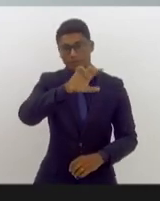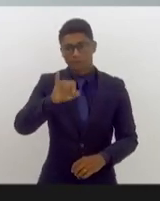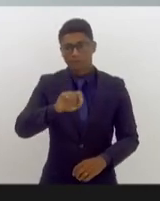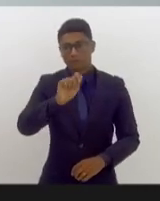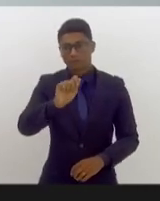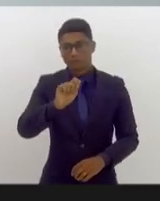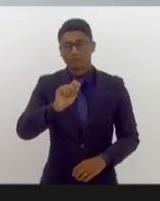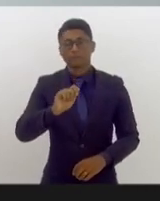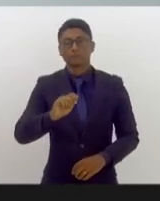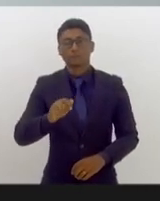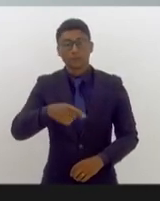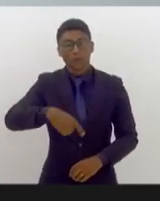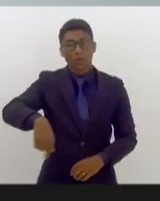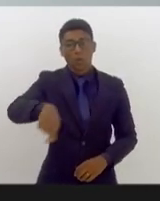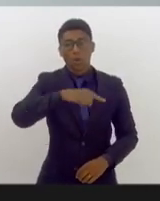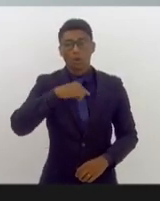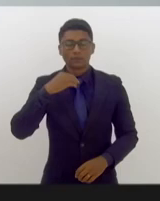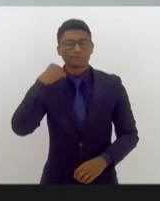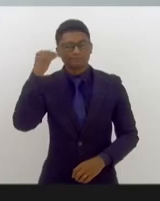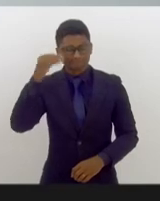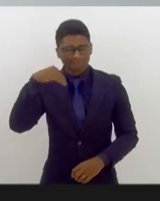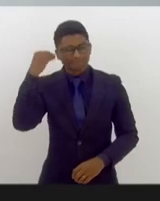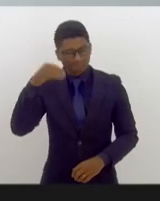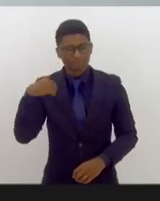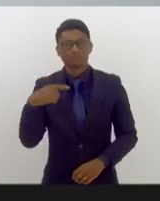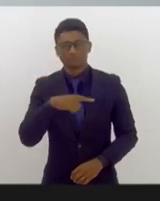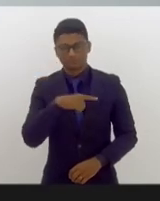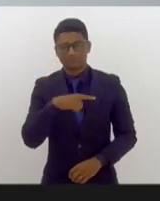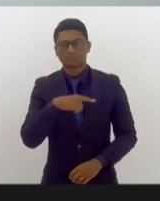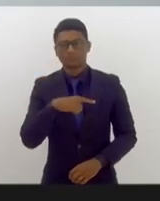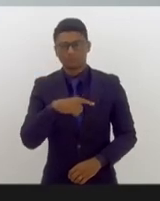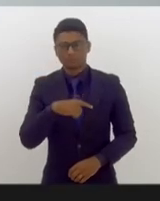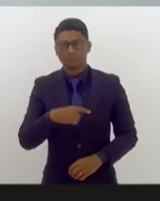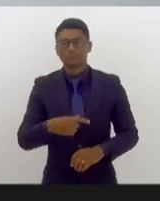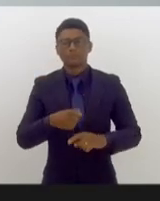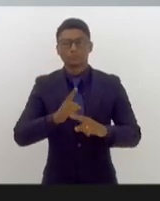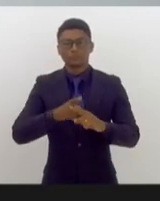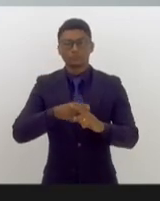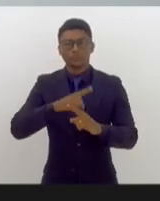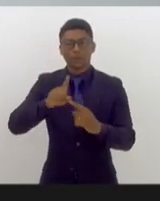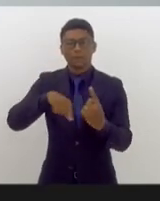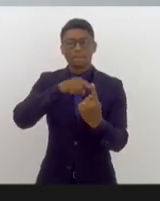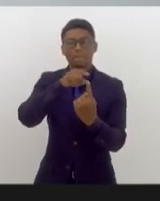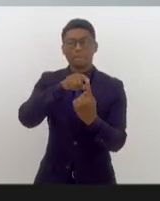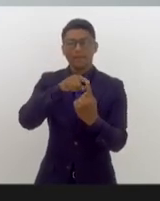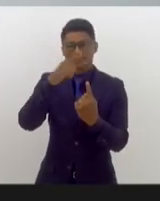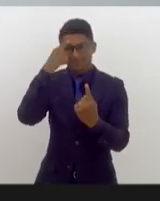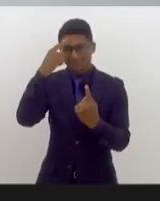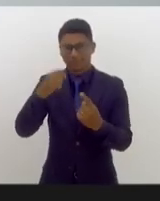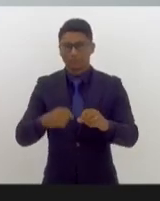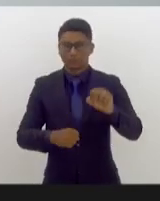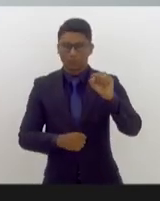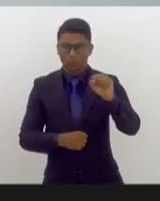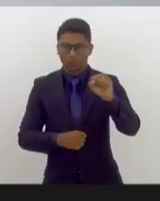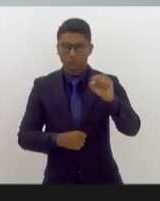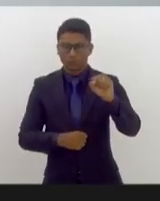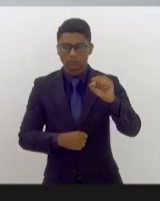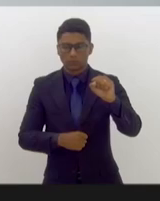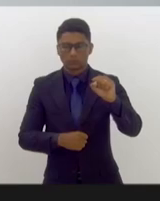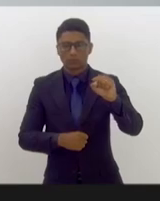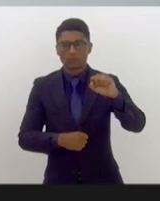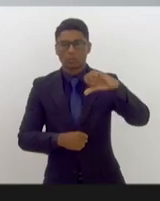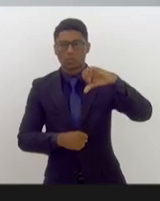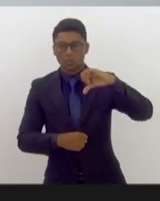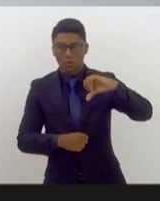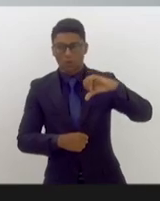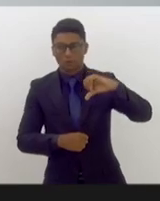uma experiência na discussão sobre as metas 8, 9 e 10, que são ligadas à educação de